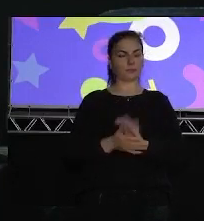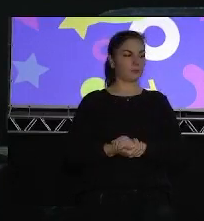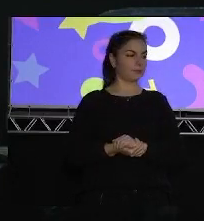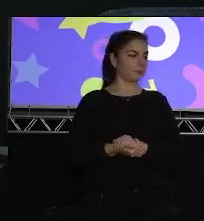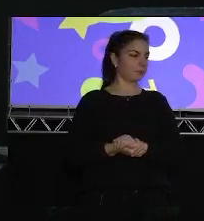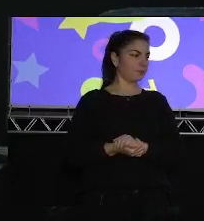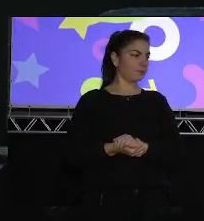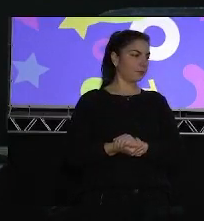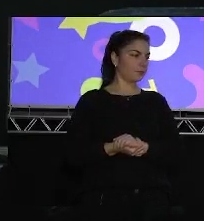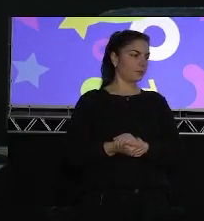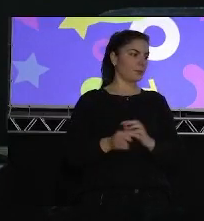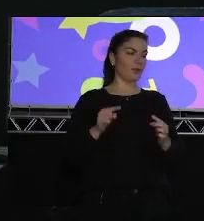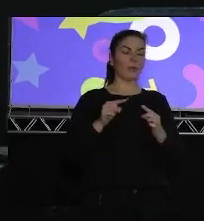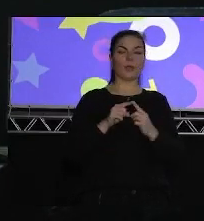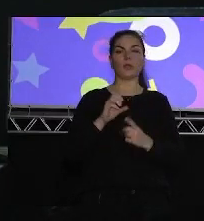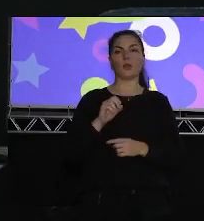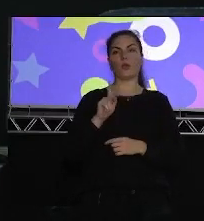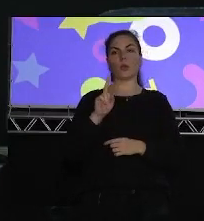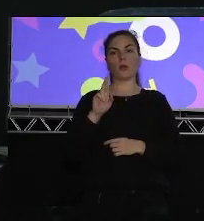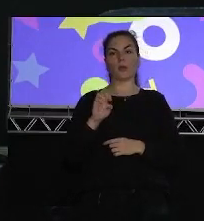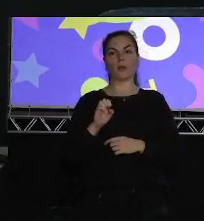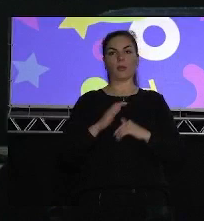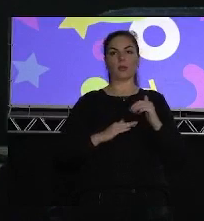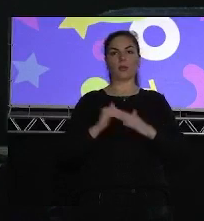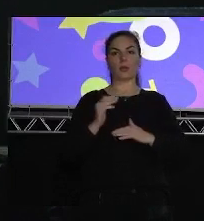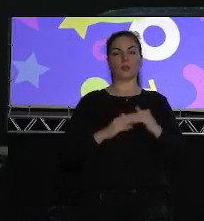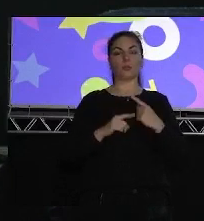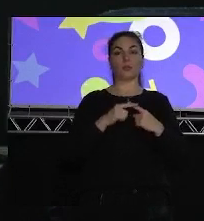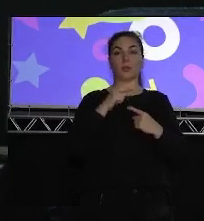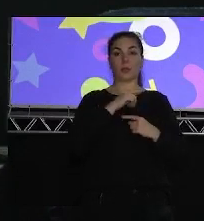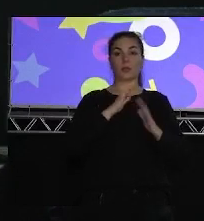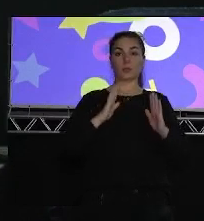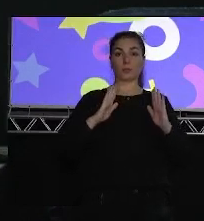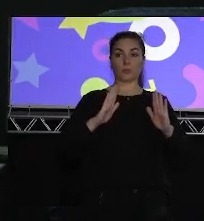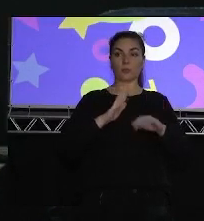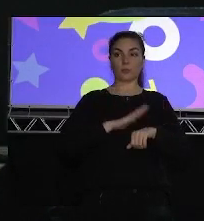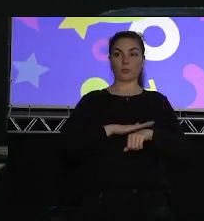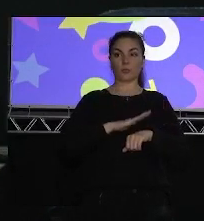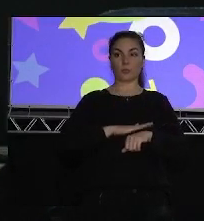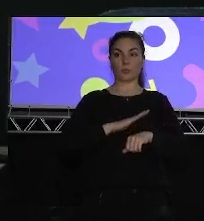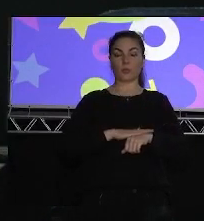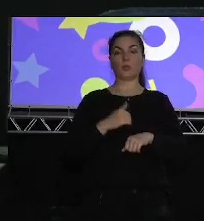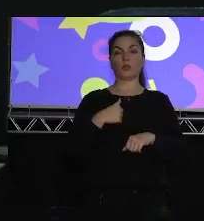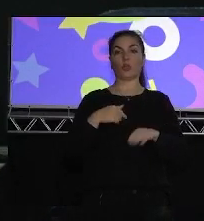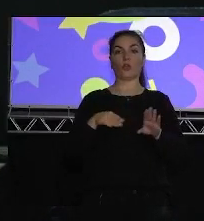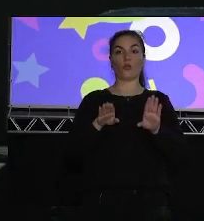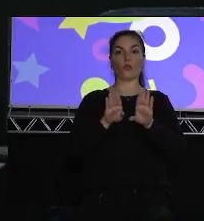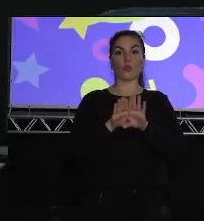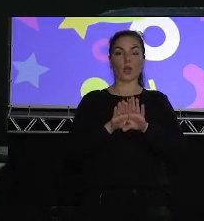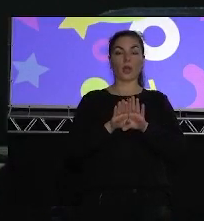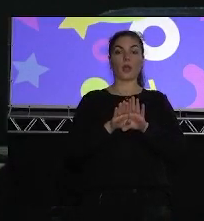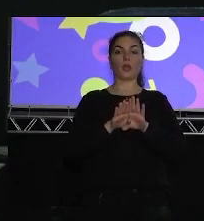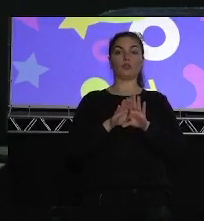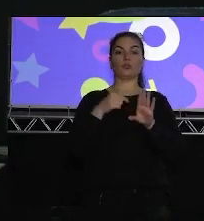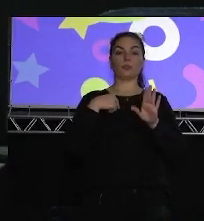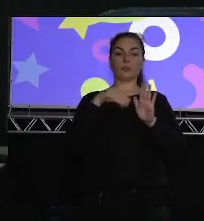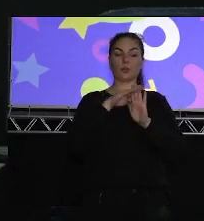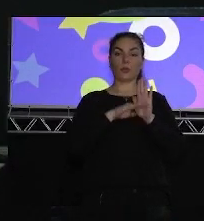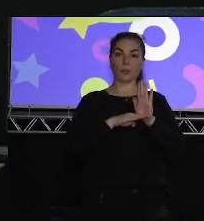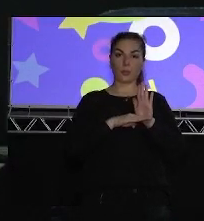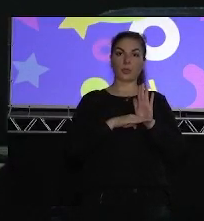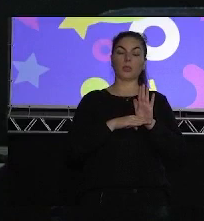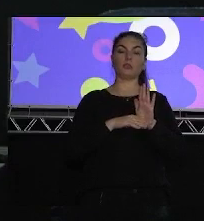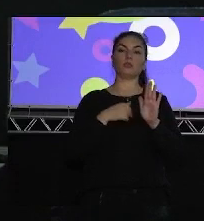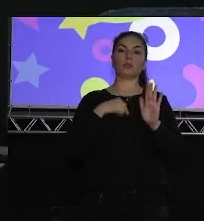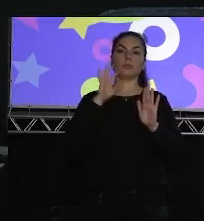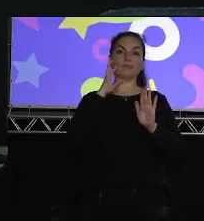E alinhar os OKRs estáticos. É no momento do enablement que eu, quando fecho o meu plano para o quarter, eu decido